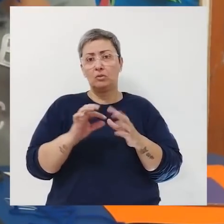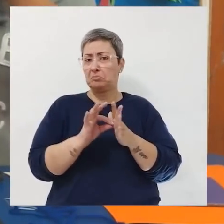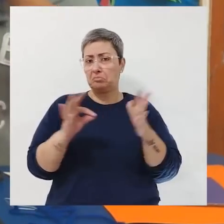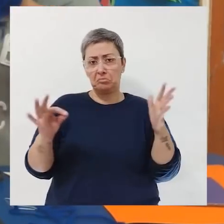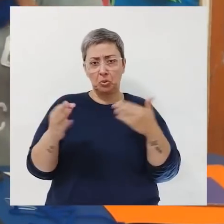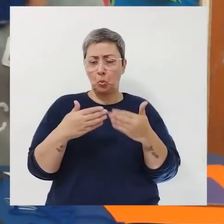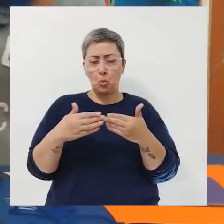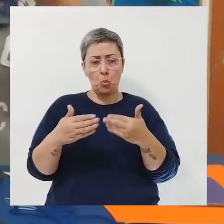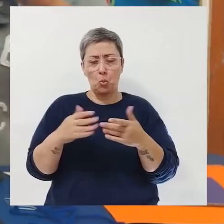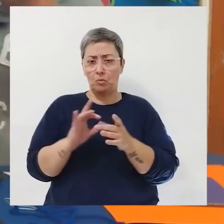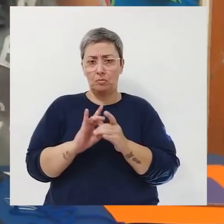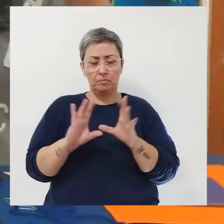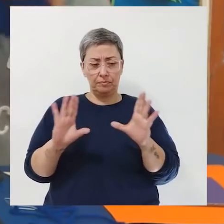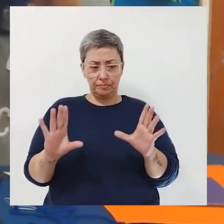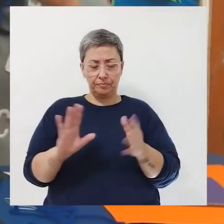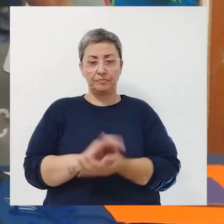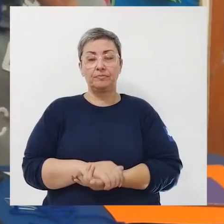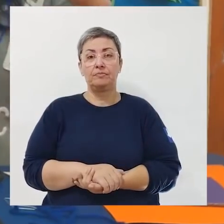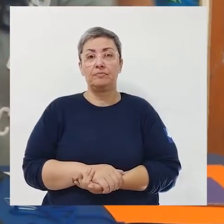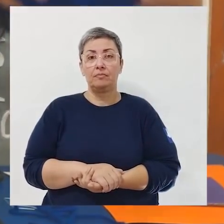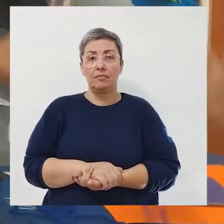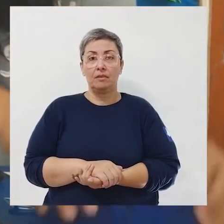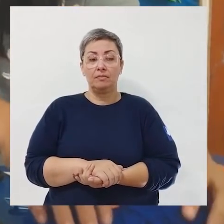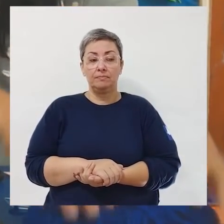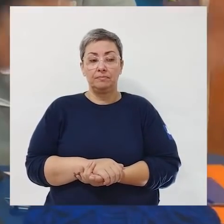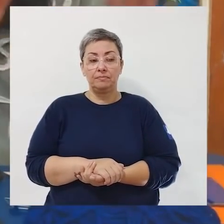ser linha, pode ser cordão, barbante, o que a pessoa tiver em casa.